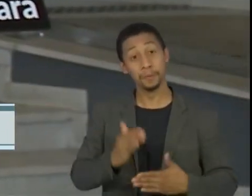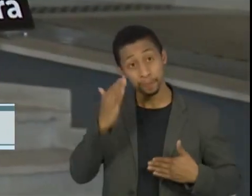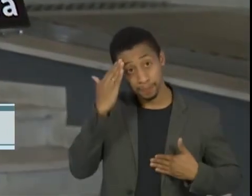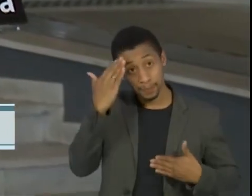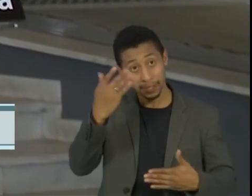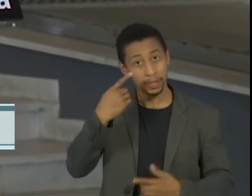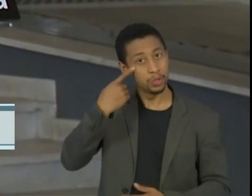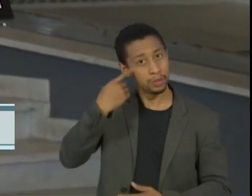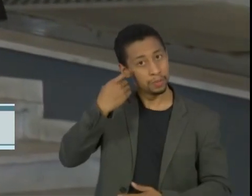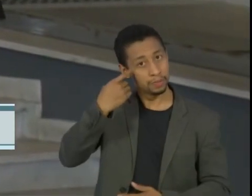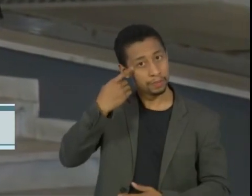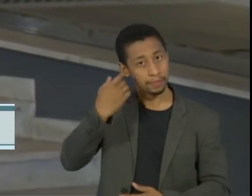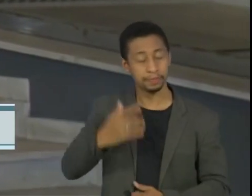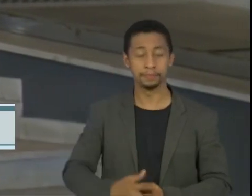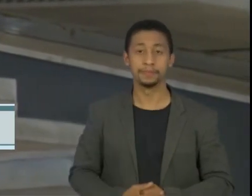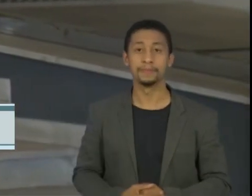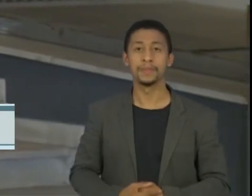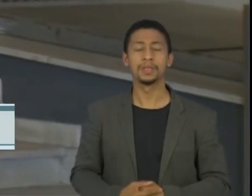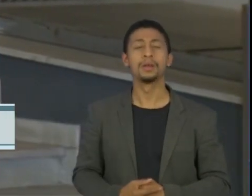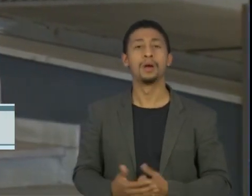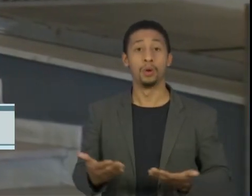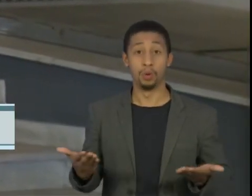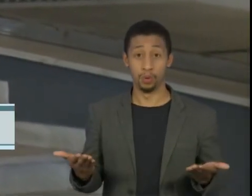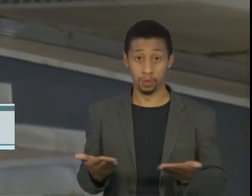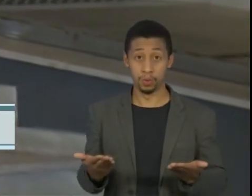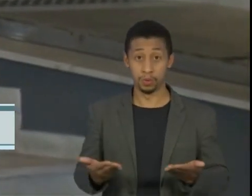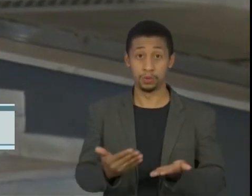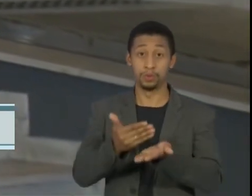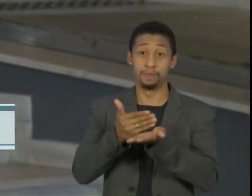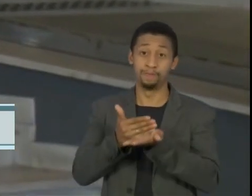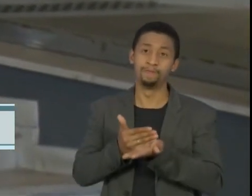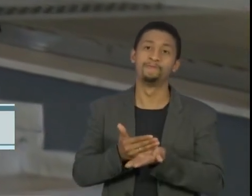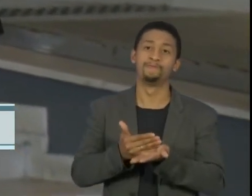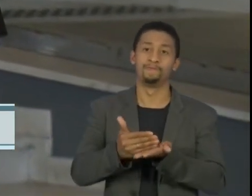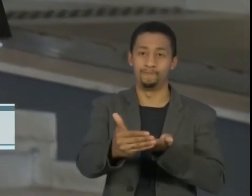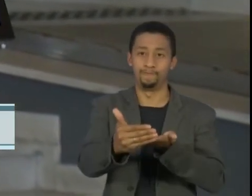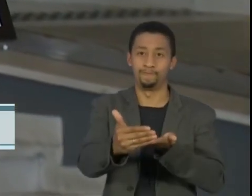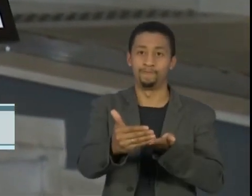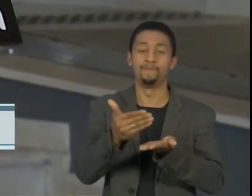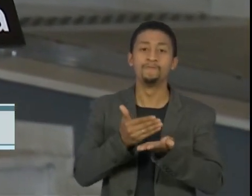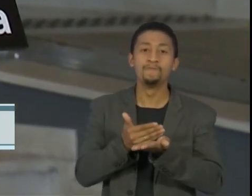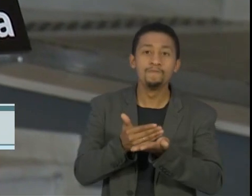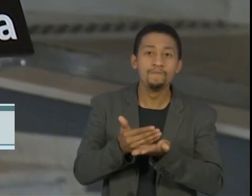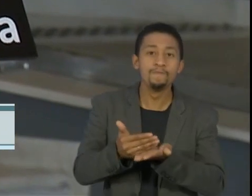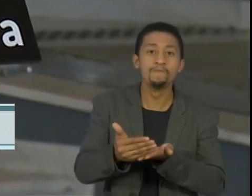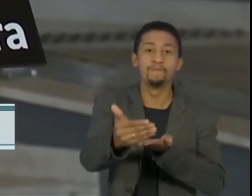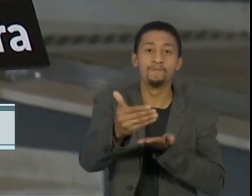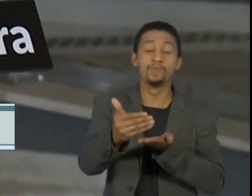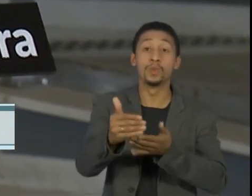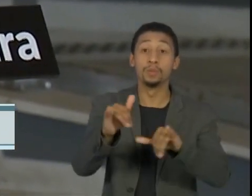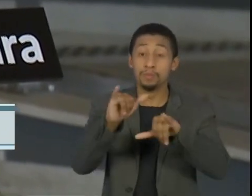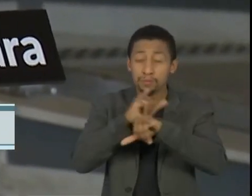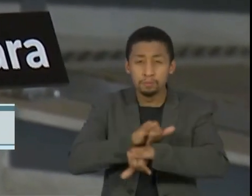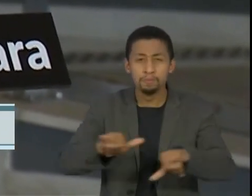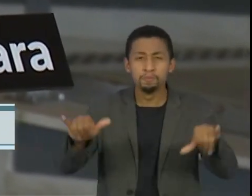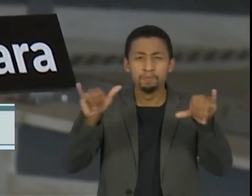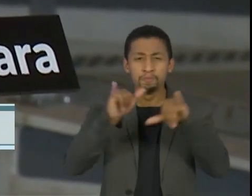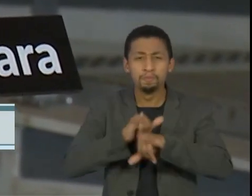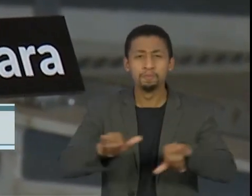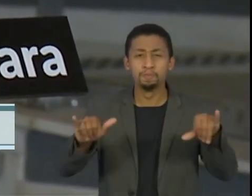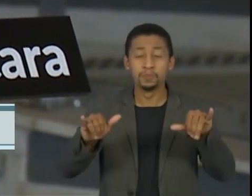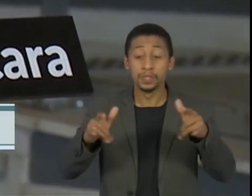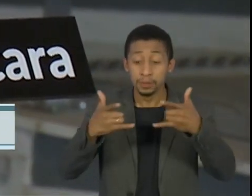governador. A partir de hoje, nós começamos uma intensificação da campanha o uso